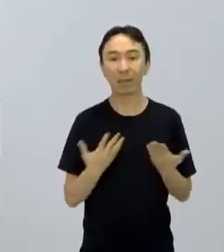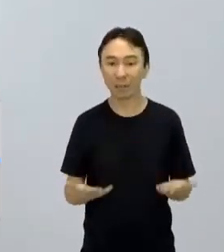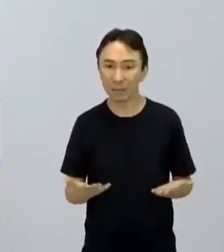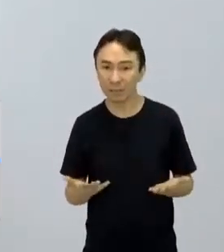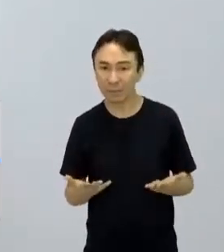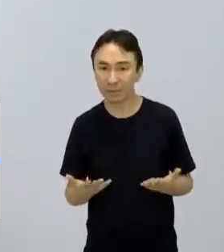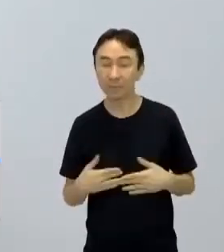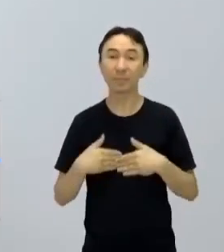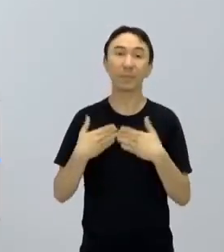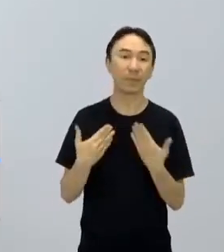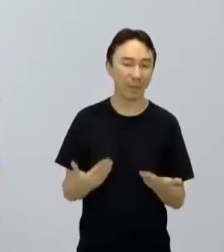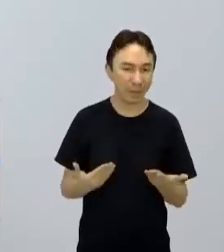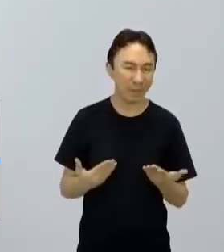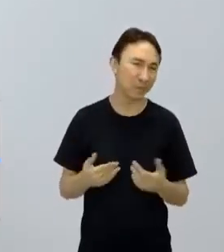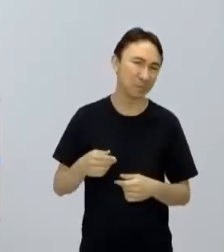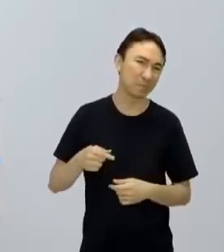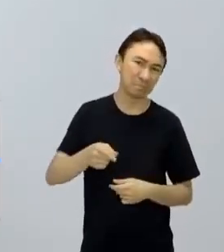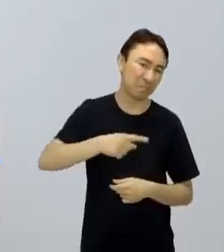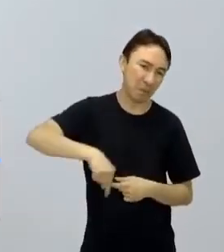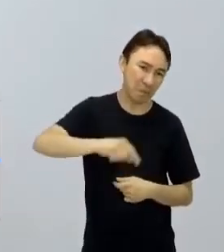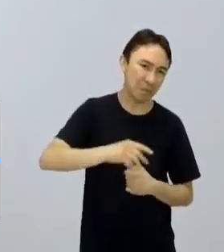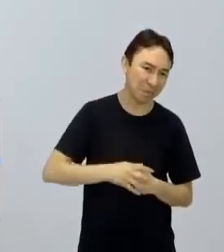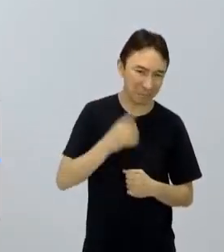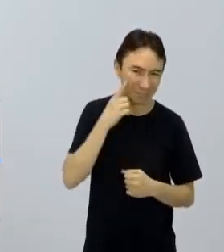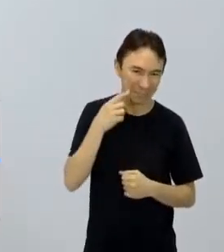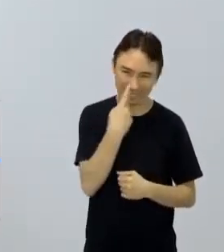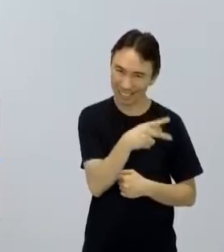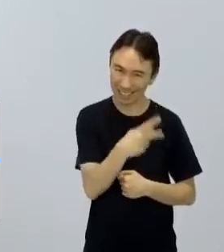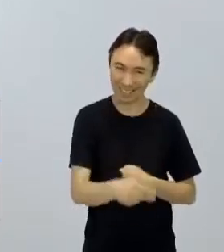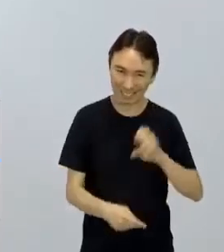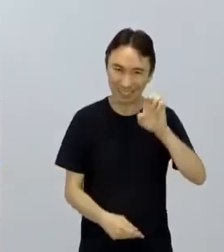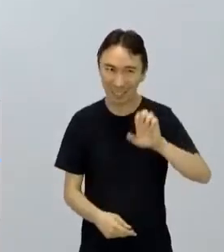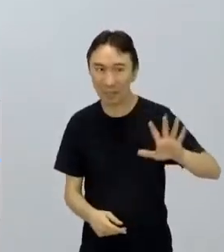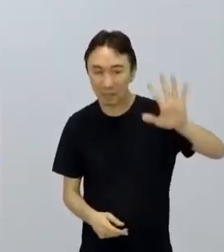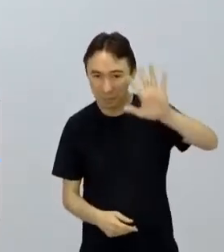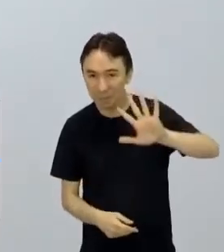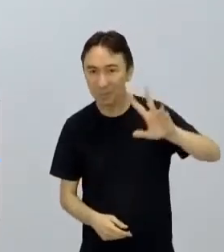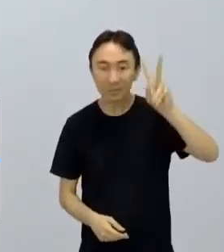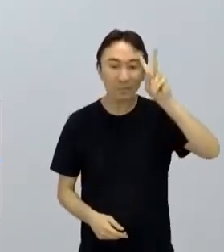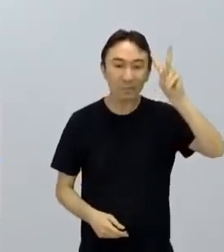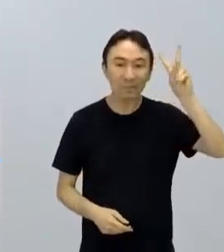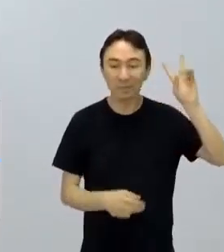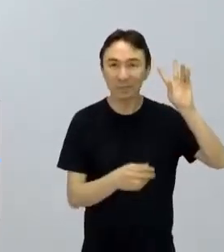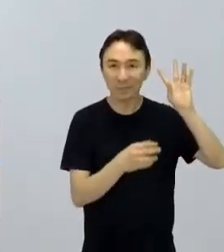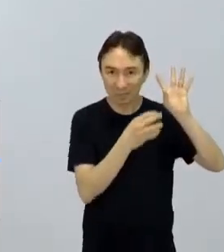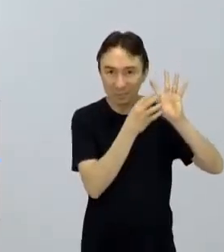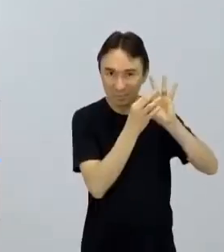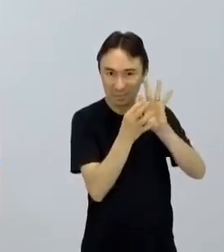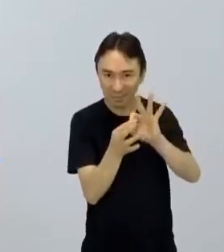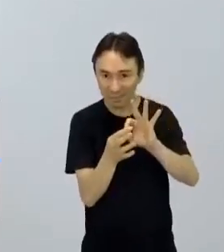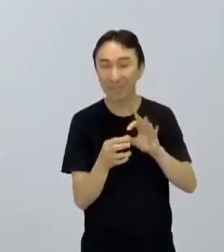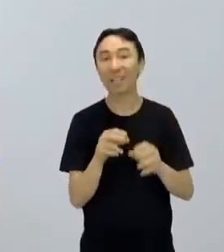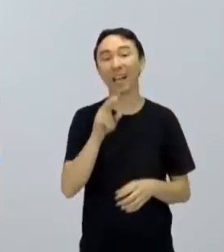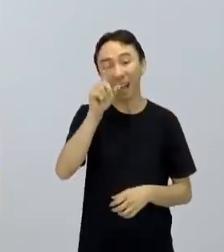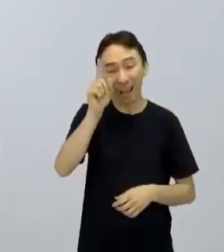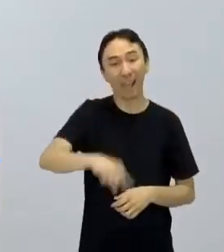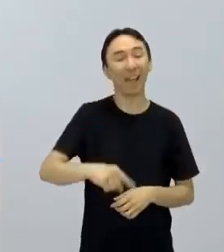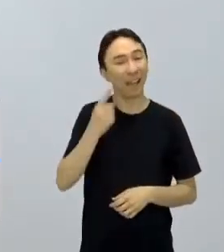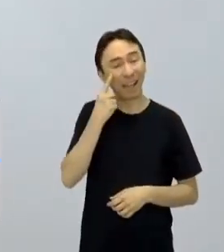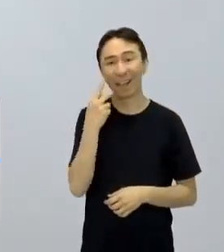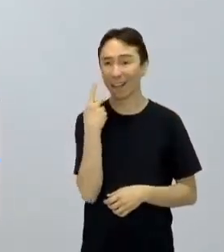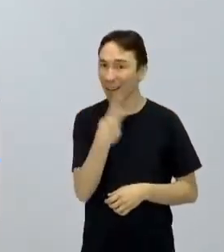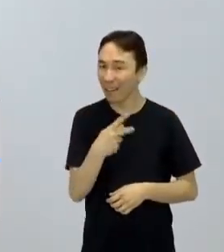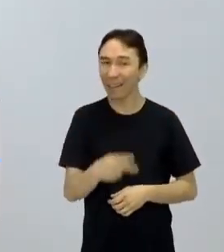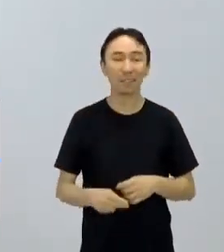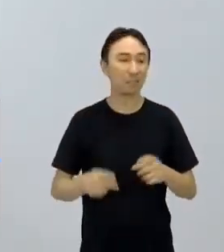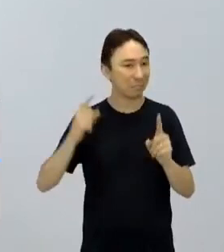se a gente pensar no contexto europeu histórico, foi assim que aconteceu a descoberta. E a vacina vem